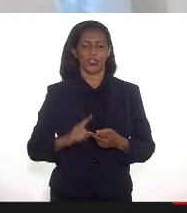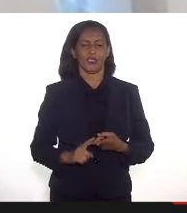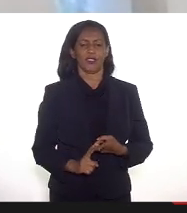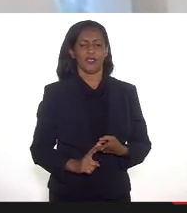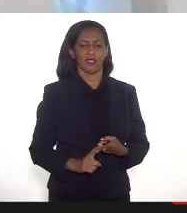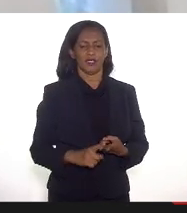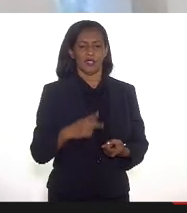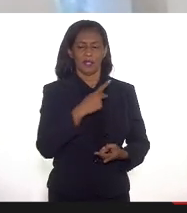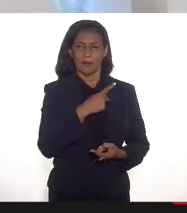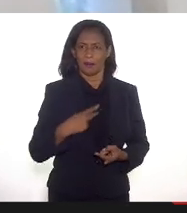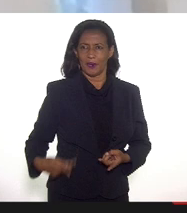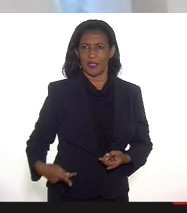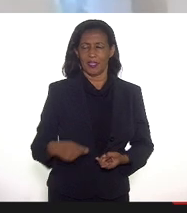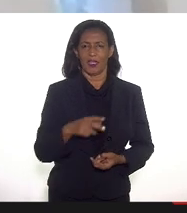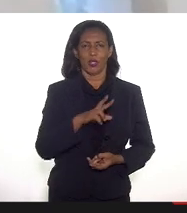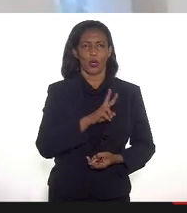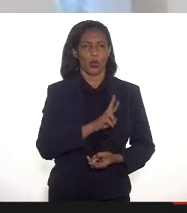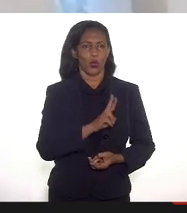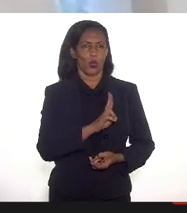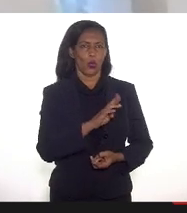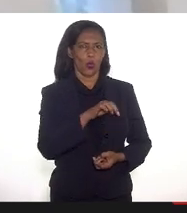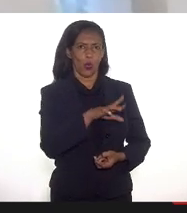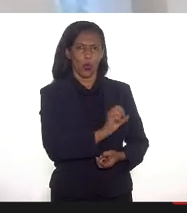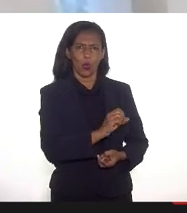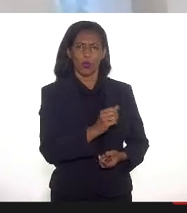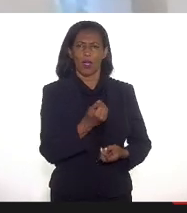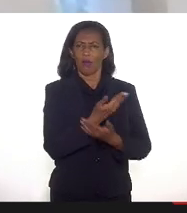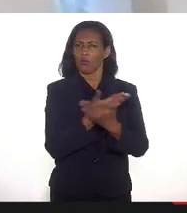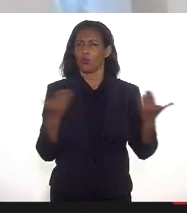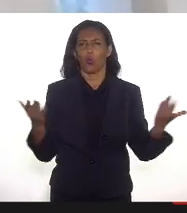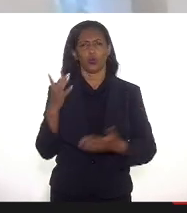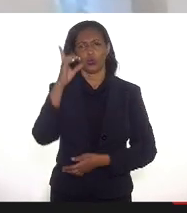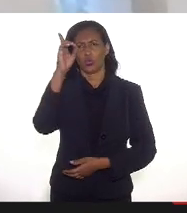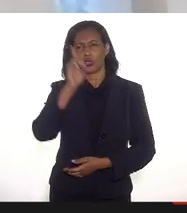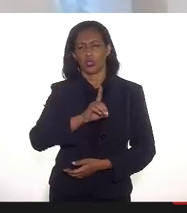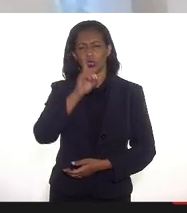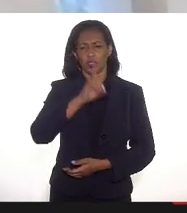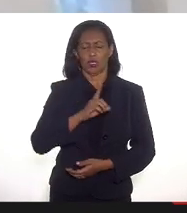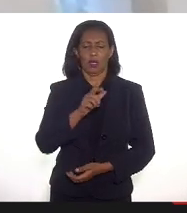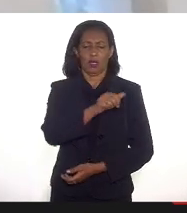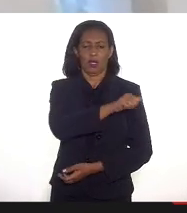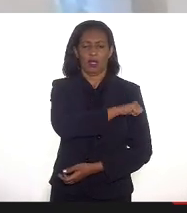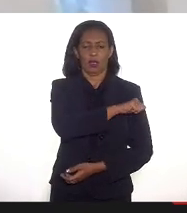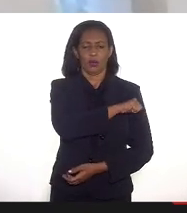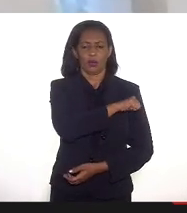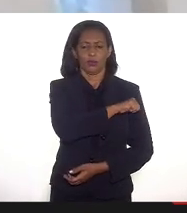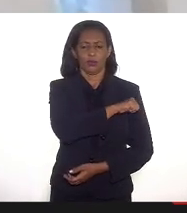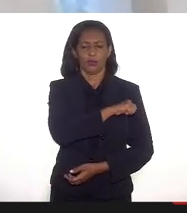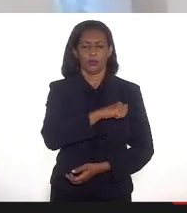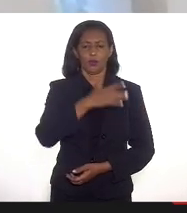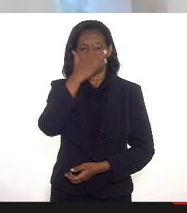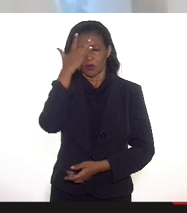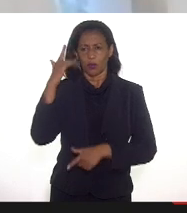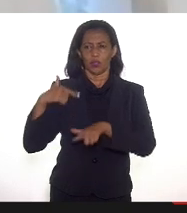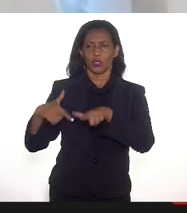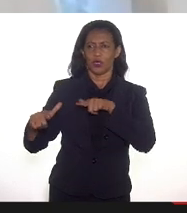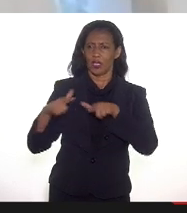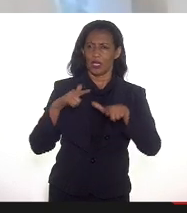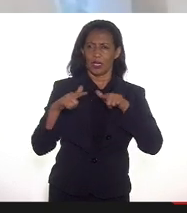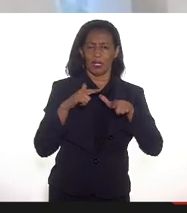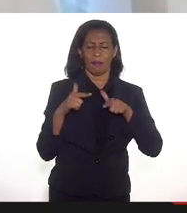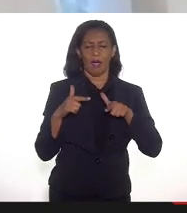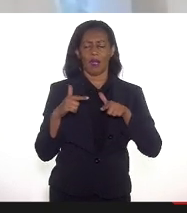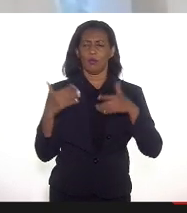presente, deputado Rubens Bontempo, a todos os nossos diretores, alunos e funcionários presentes na